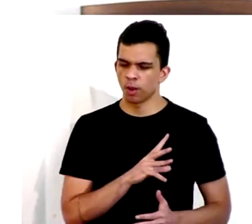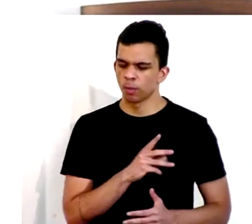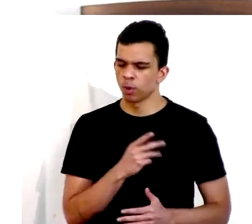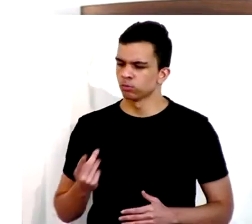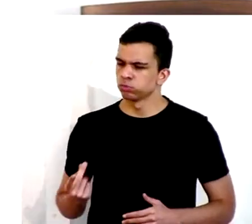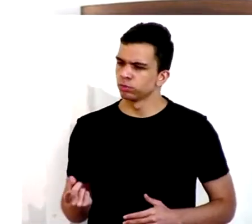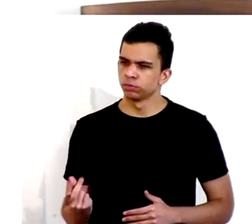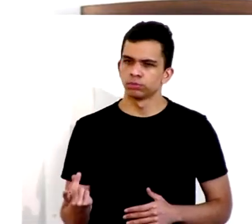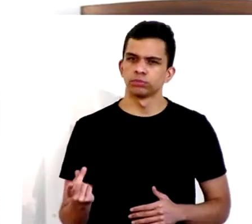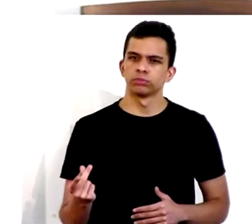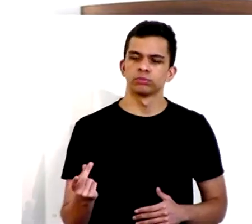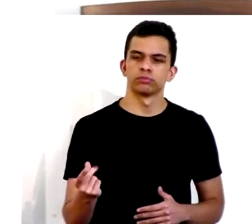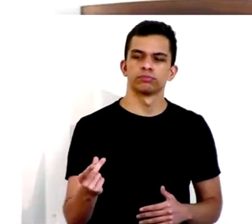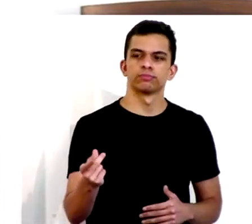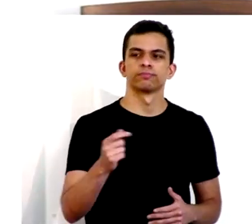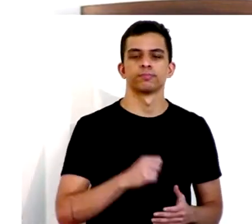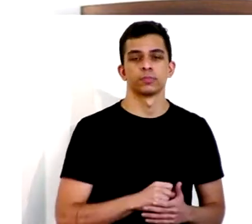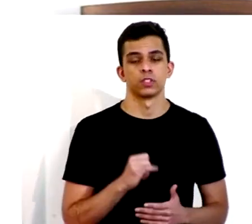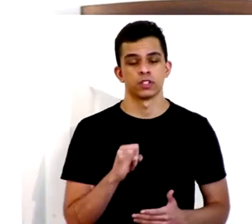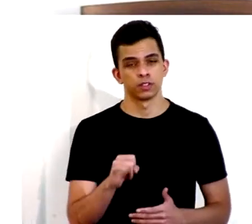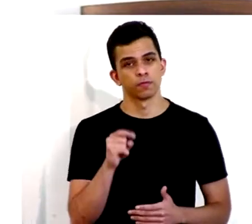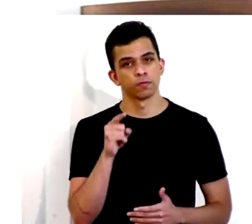discípulo de Cristo.